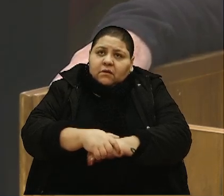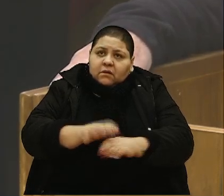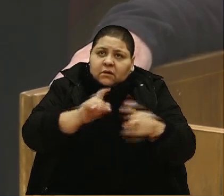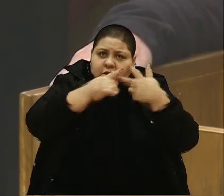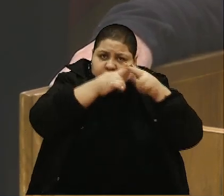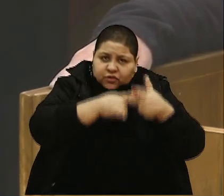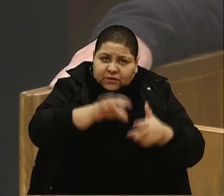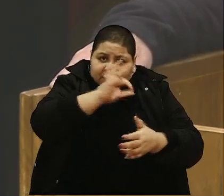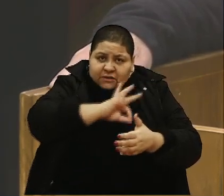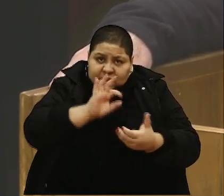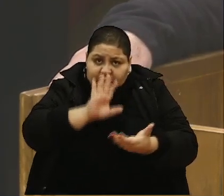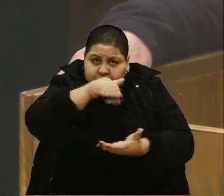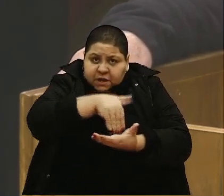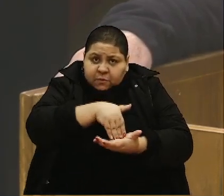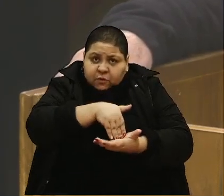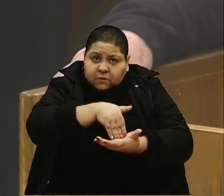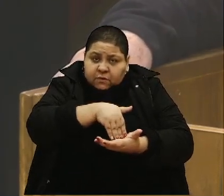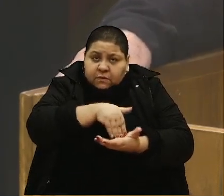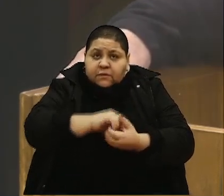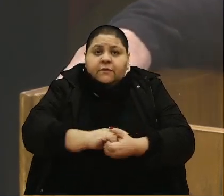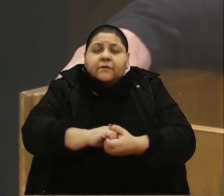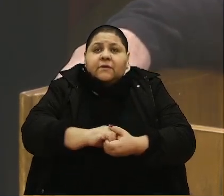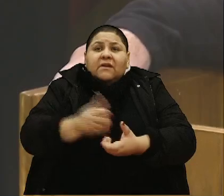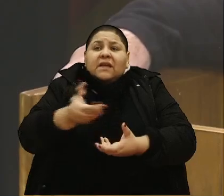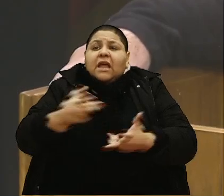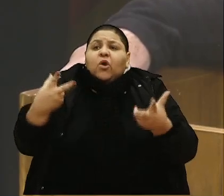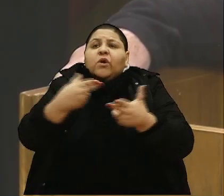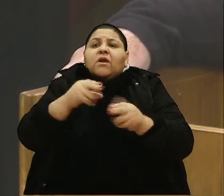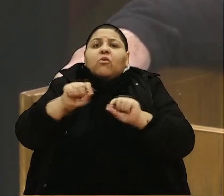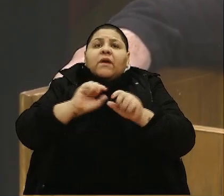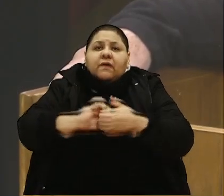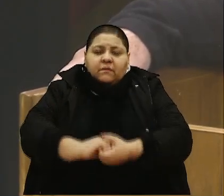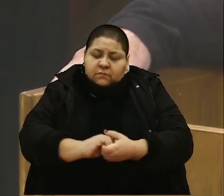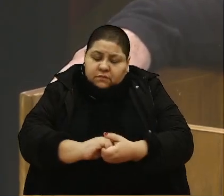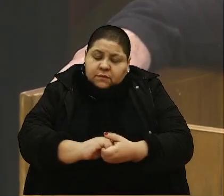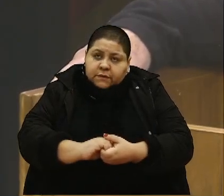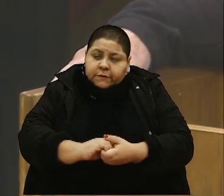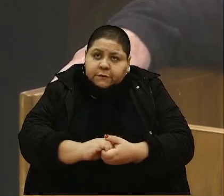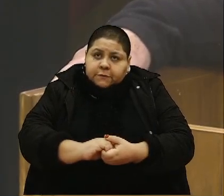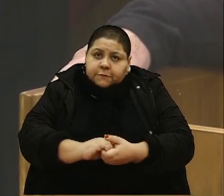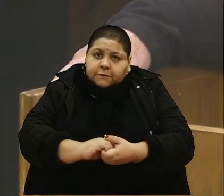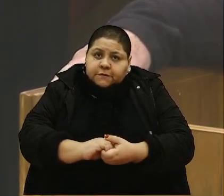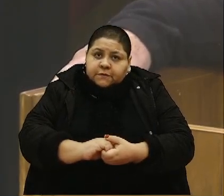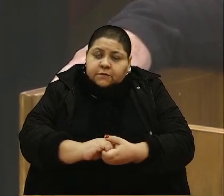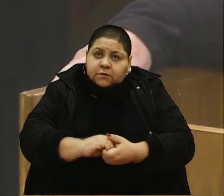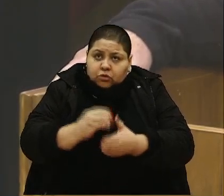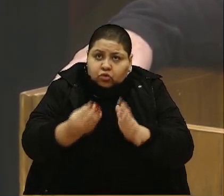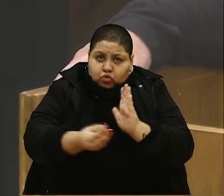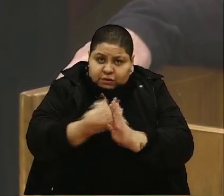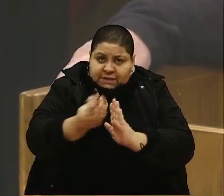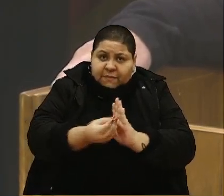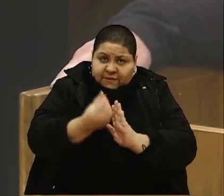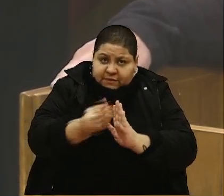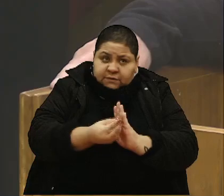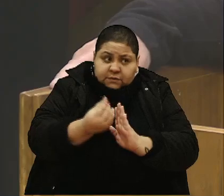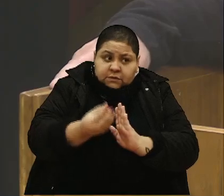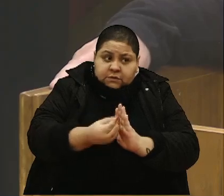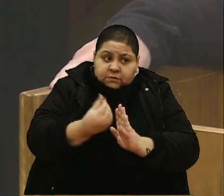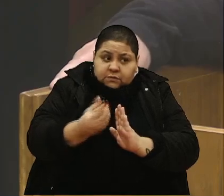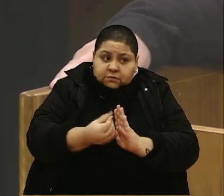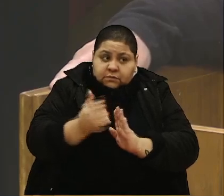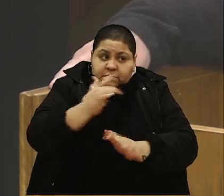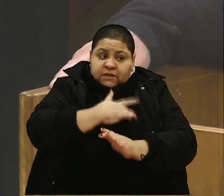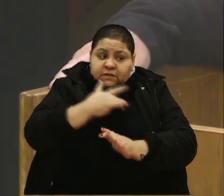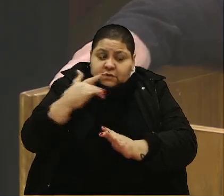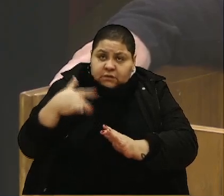do salário mínimo. Querem cortar onde? No orçamento para a